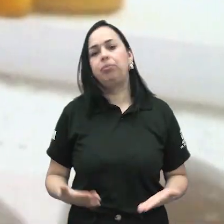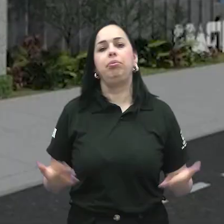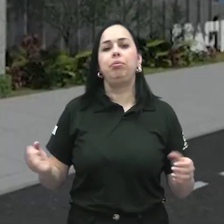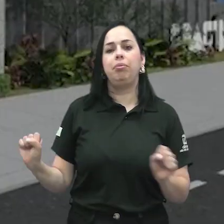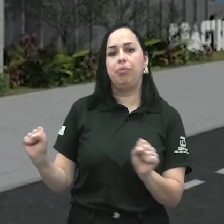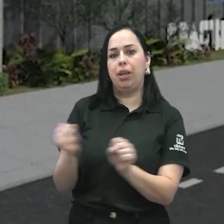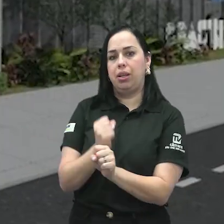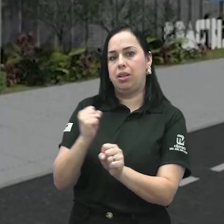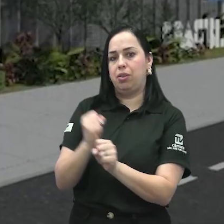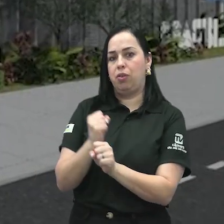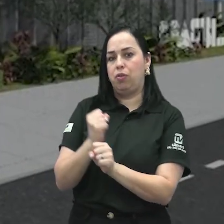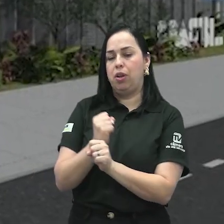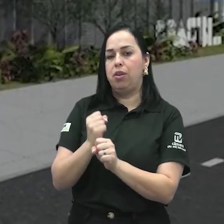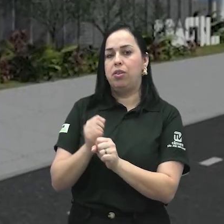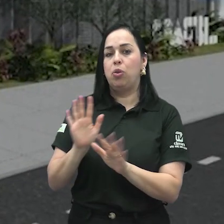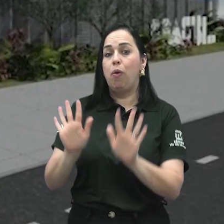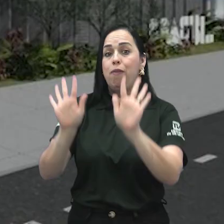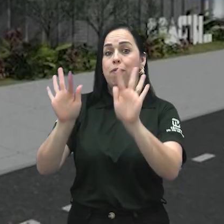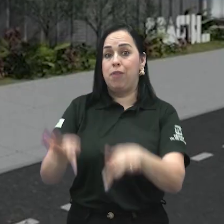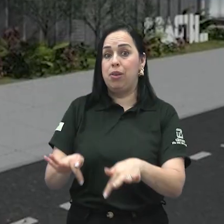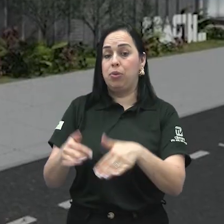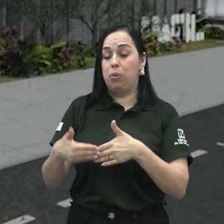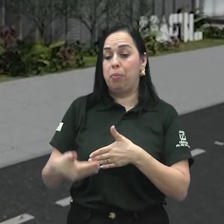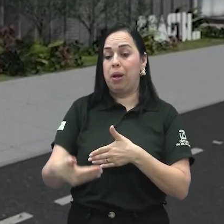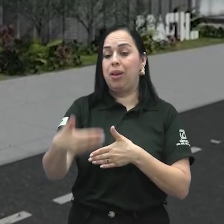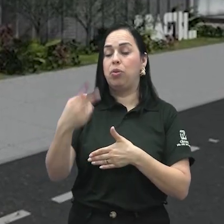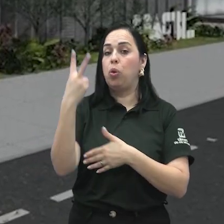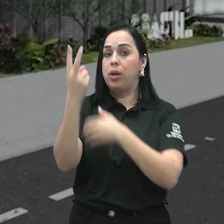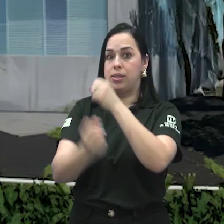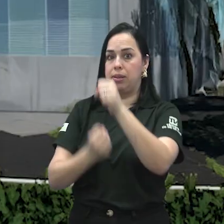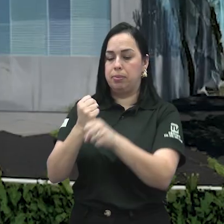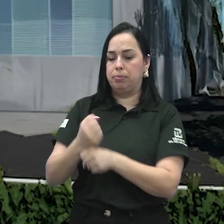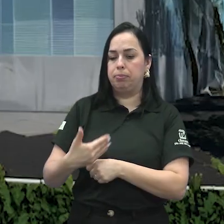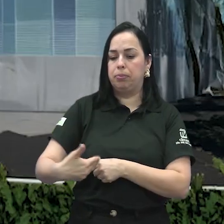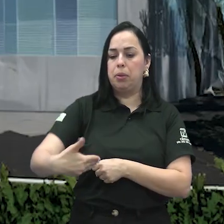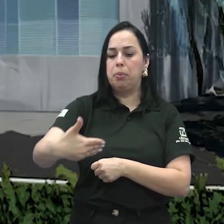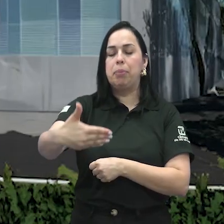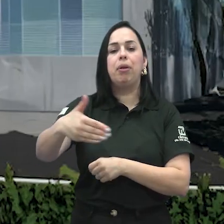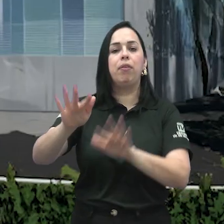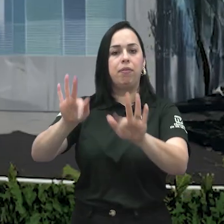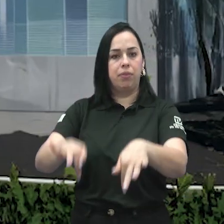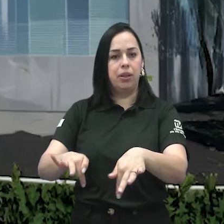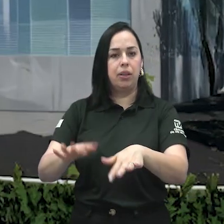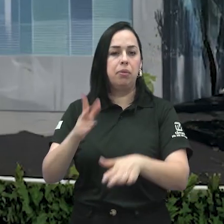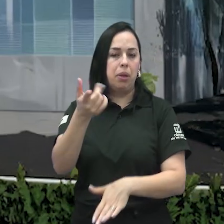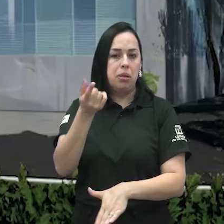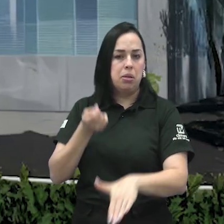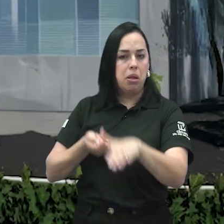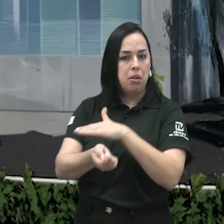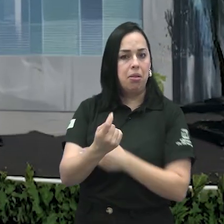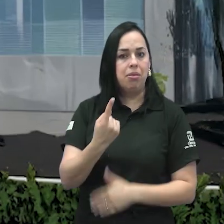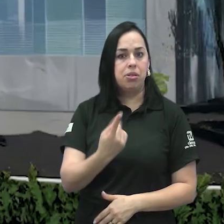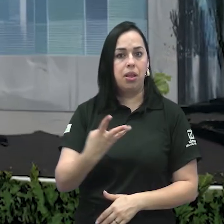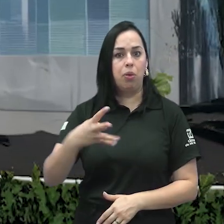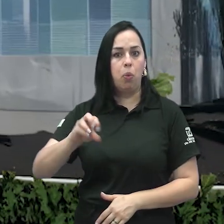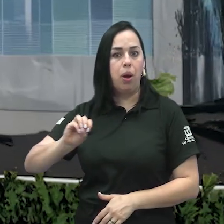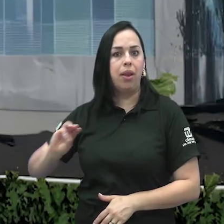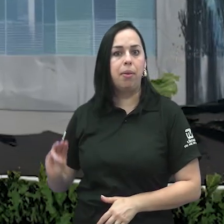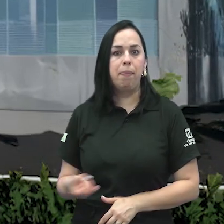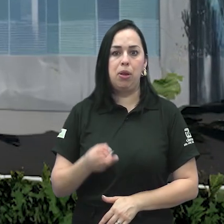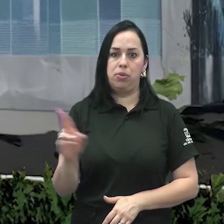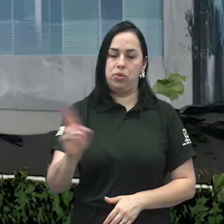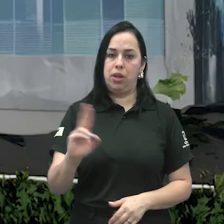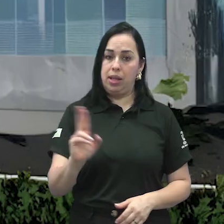do município. A obra tem previsão para ser entregue em 2 anos. Ao todo, a nova maternidade custará R$